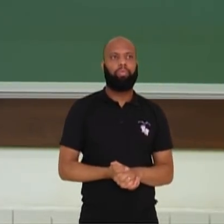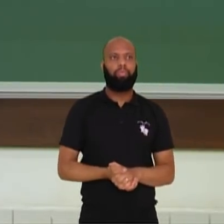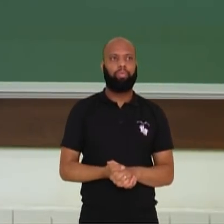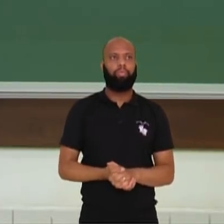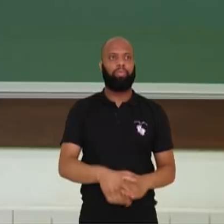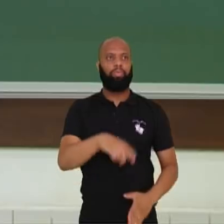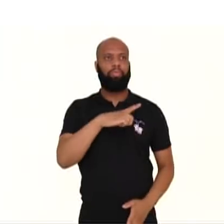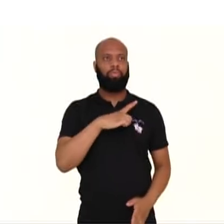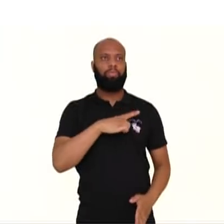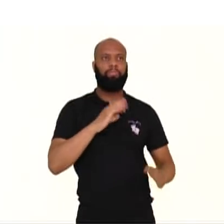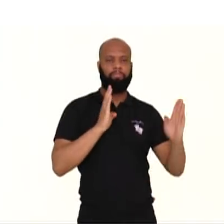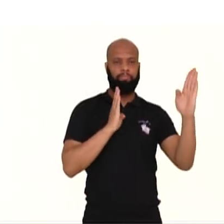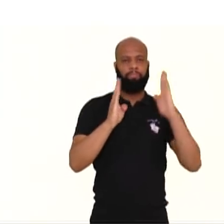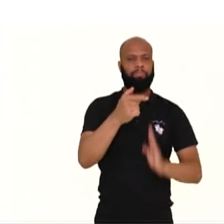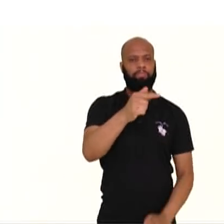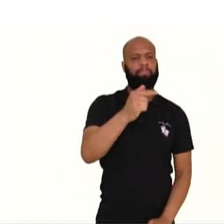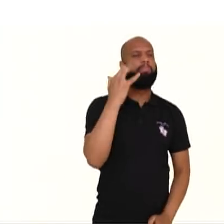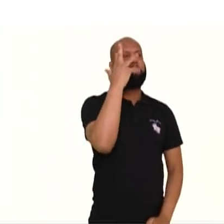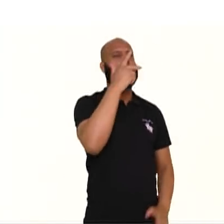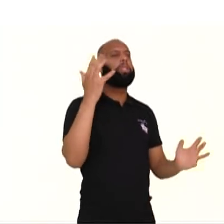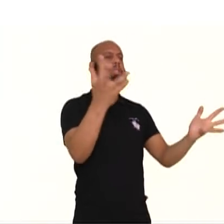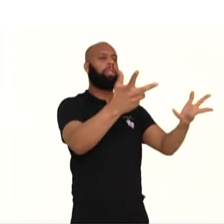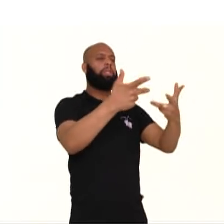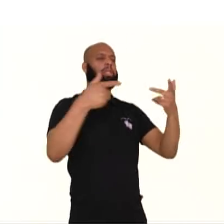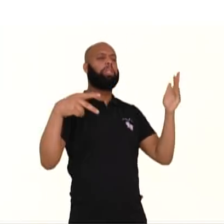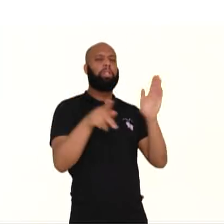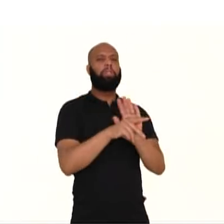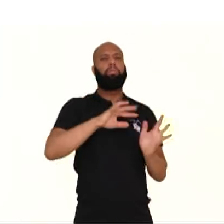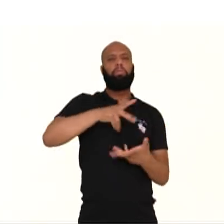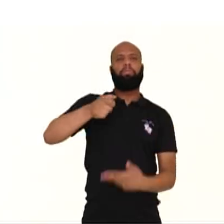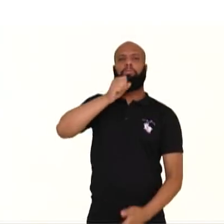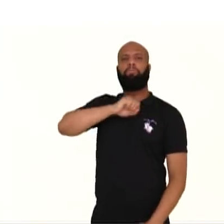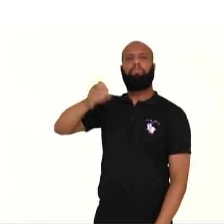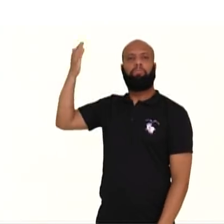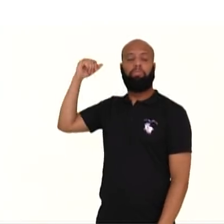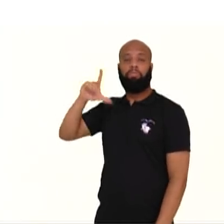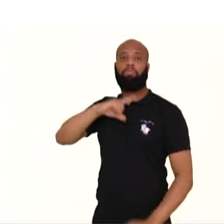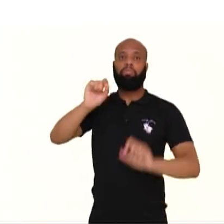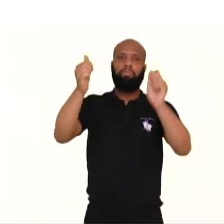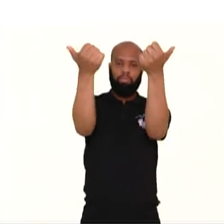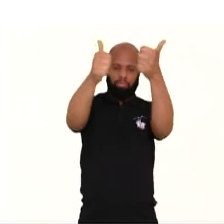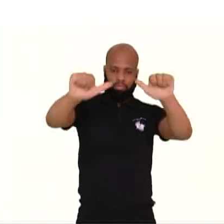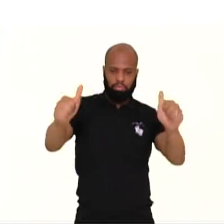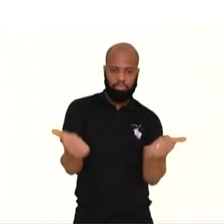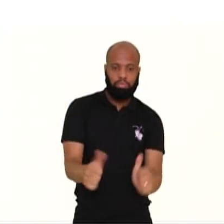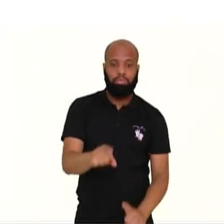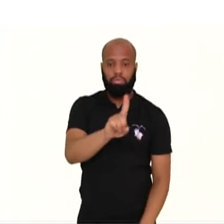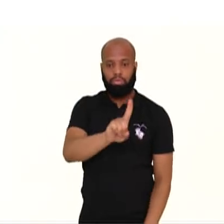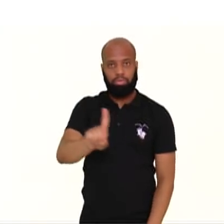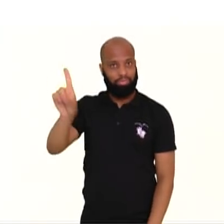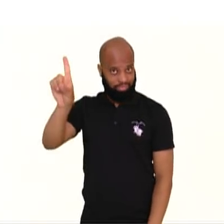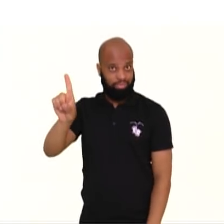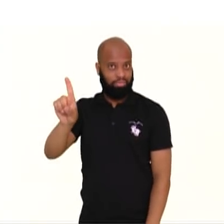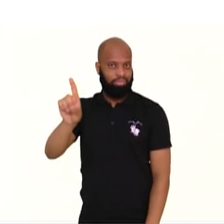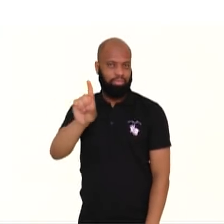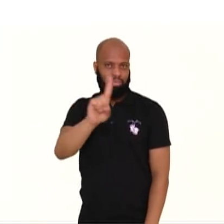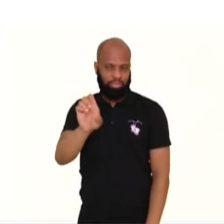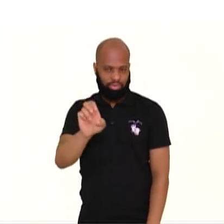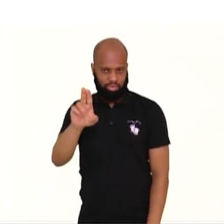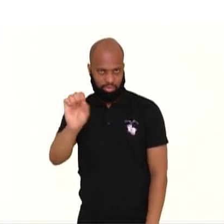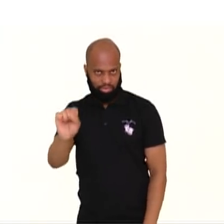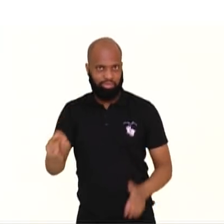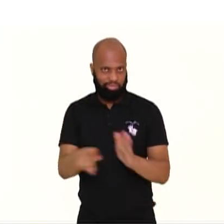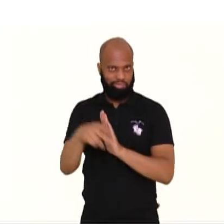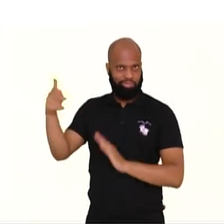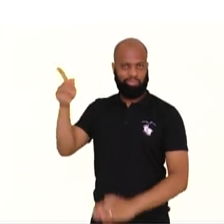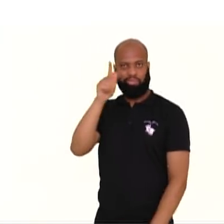2. Entre as 7 maravilhas do mundo antigo está a estátua de Zeus, chamada estátua de Zeus Olímpico, tá? O principal